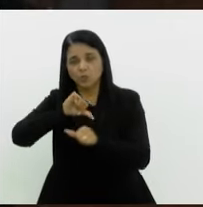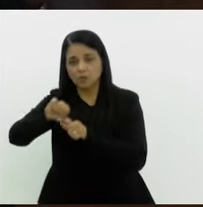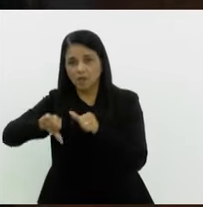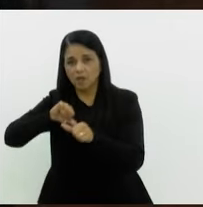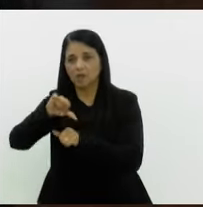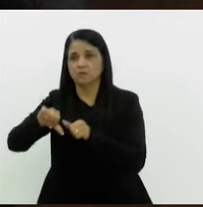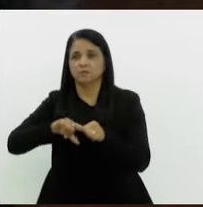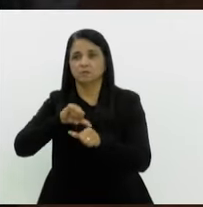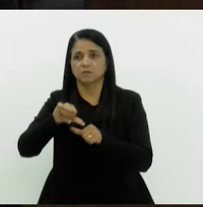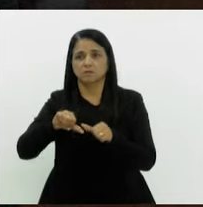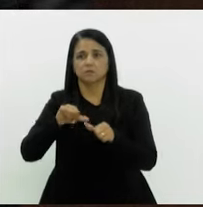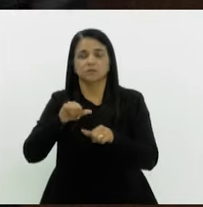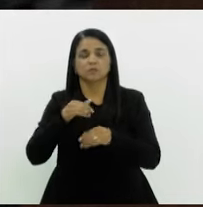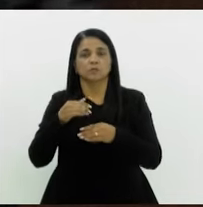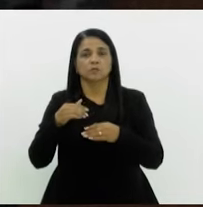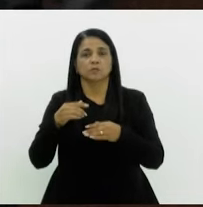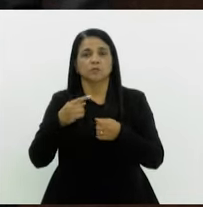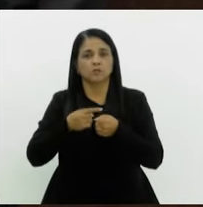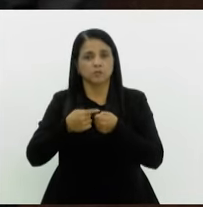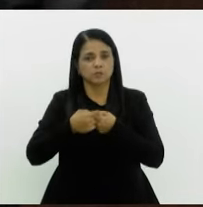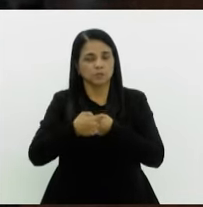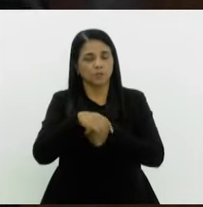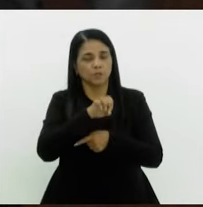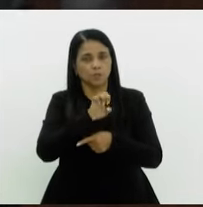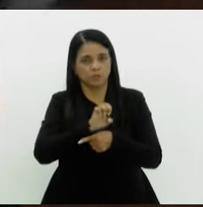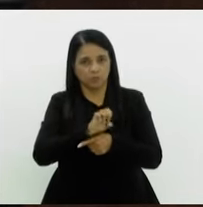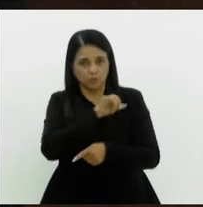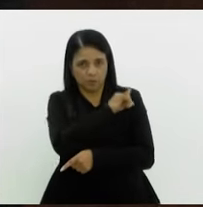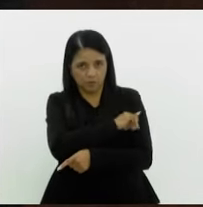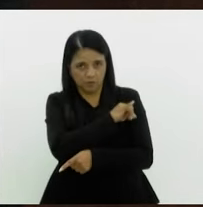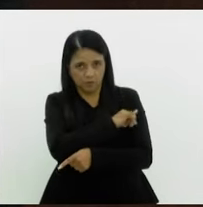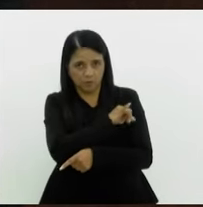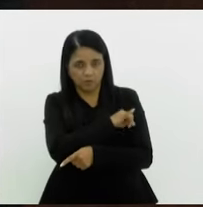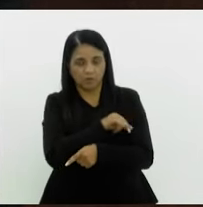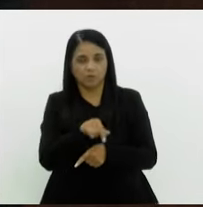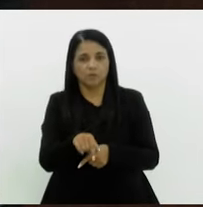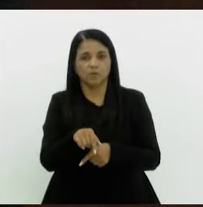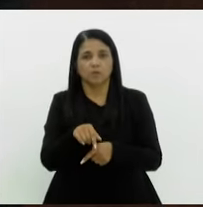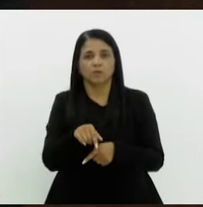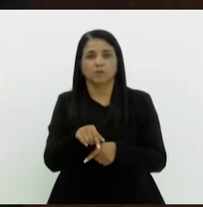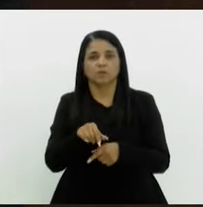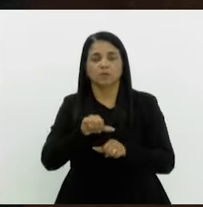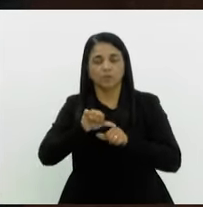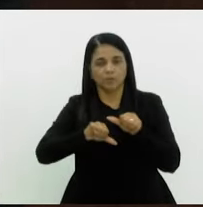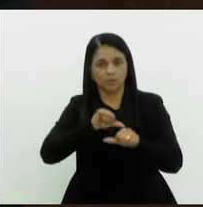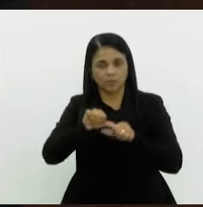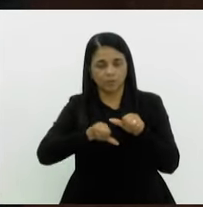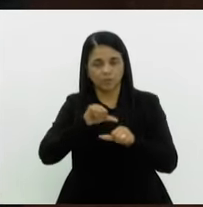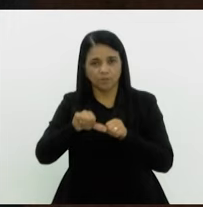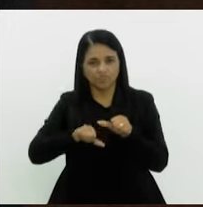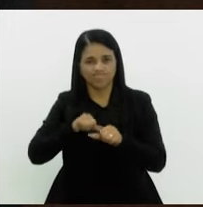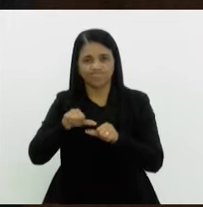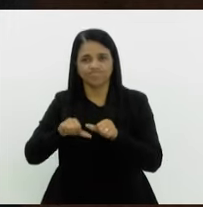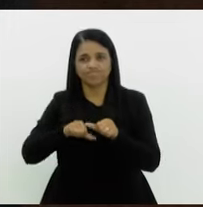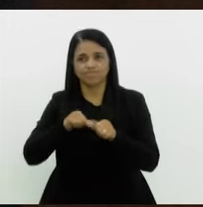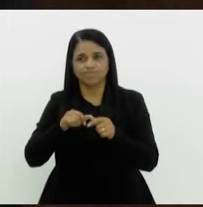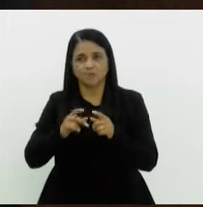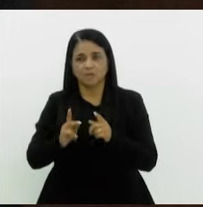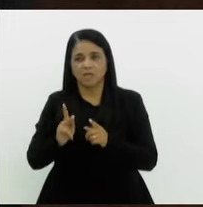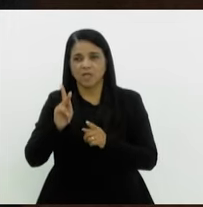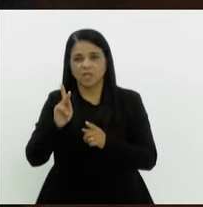acontecendo, principalmente no município do Rio, com relação ao trânsito, que vem trazendo eloquentes